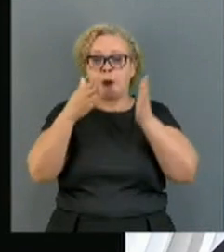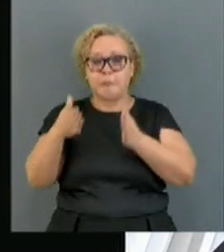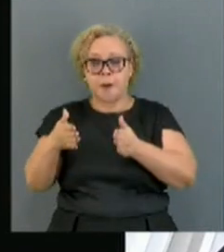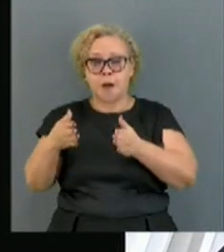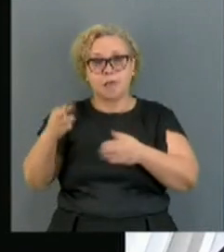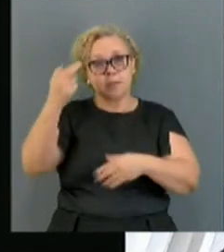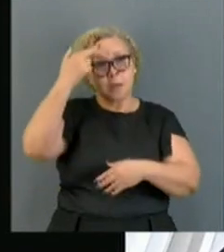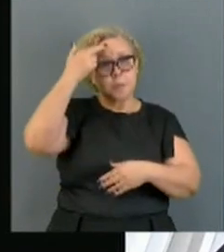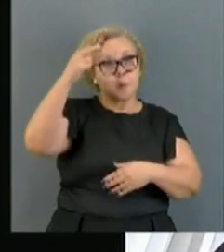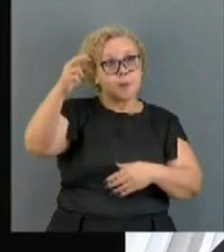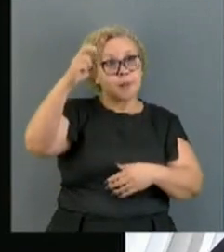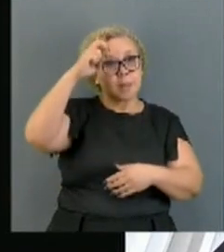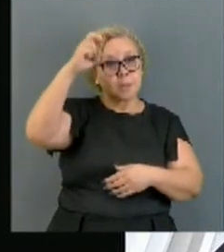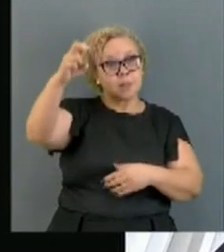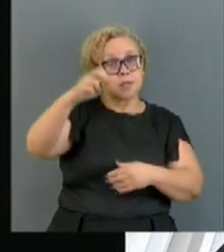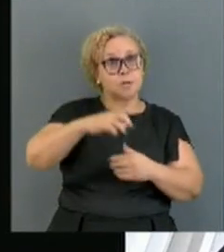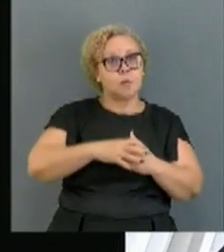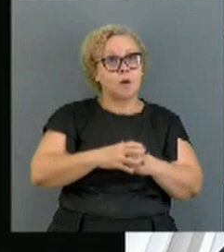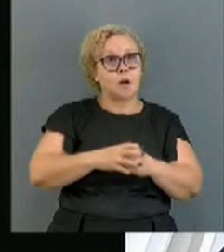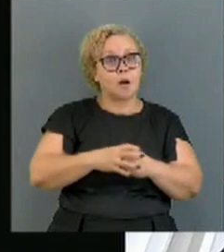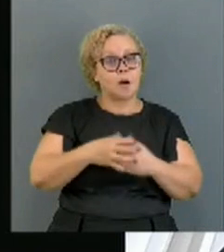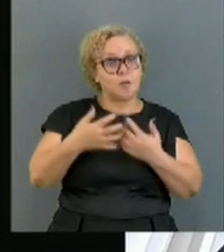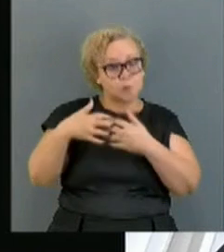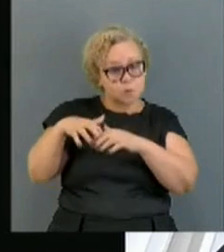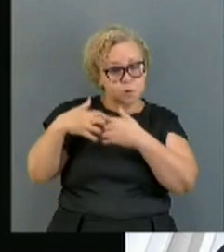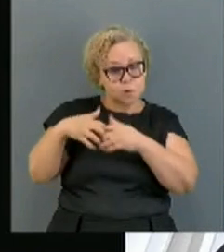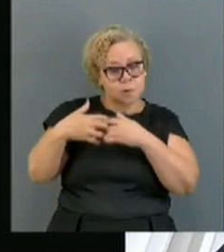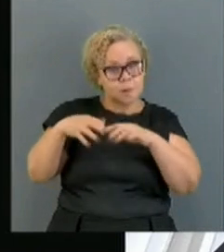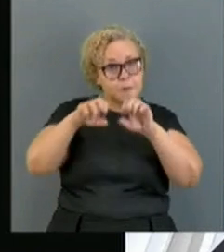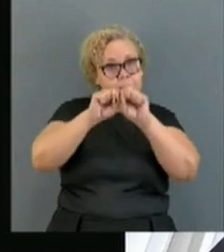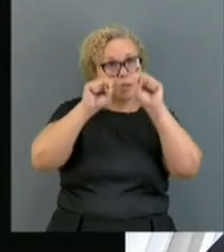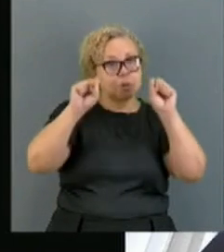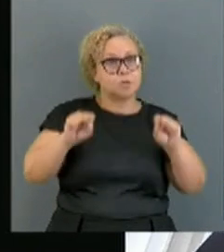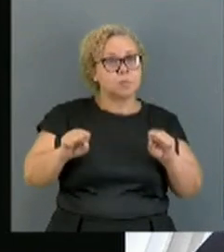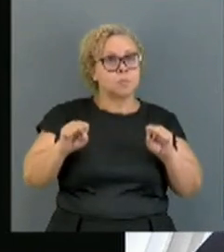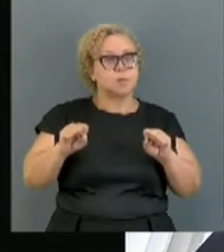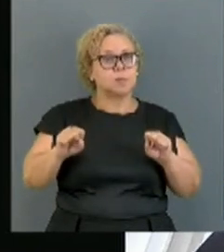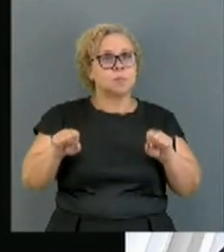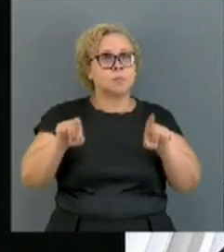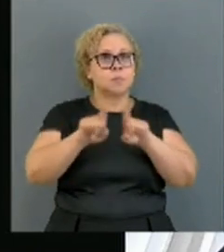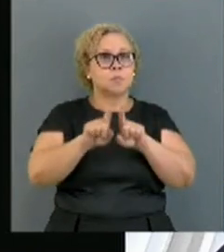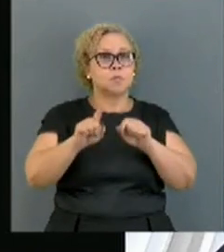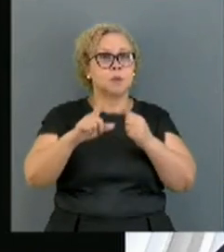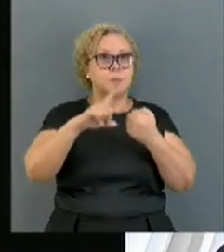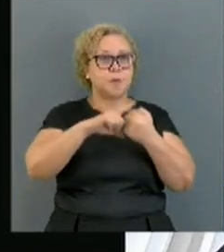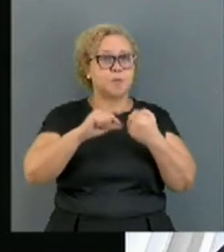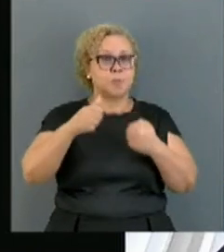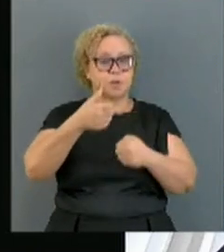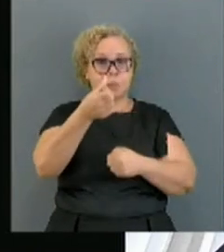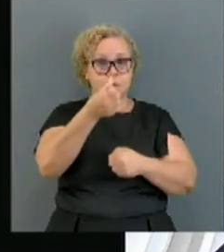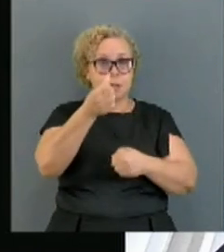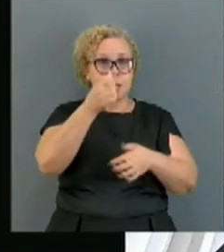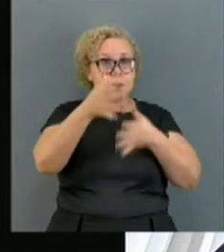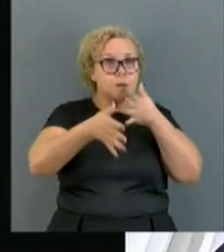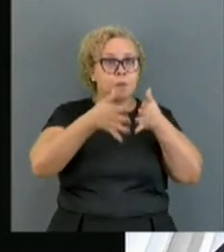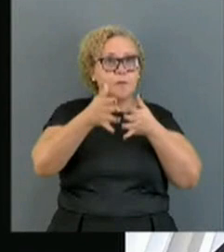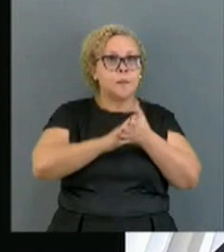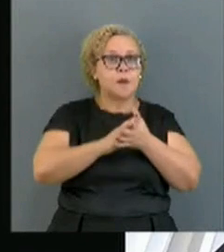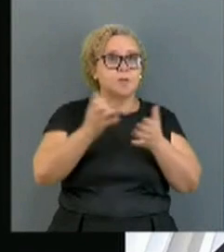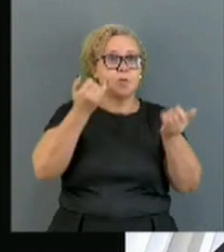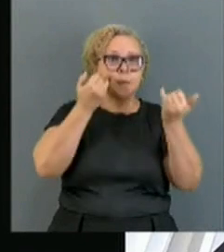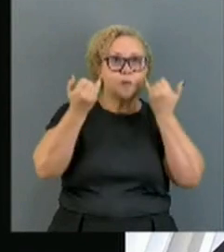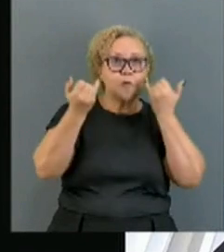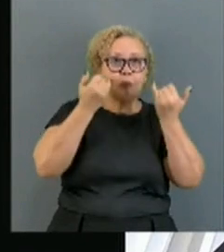princípio ativo e de funcionamento desses sistemas. Tá? Inclusive, no artigo 6º, se fala sobre